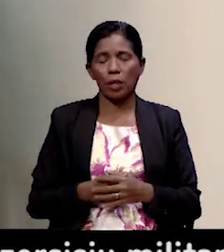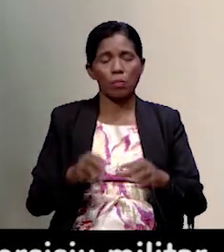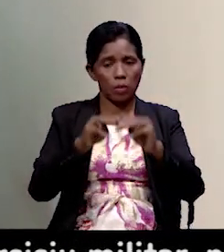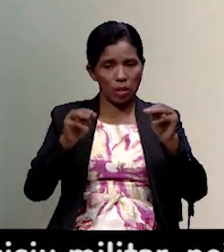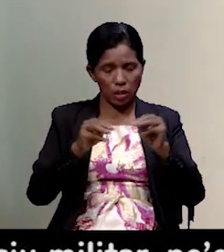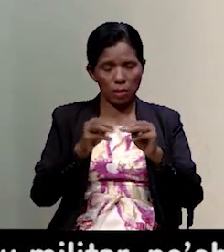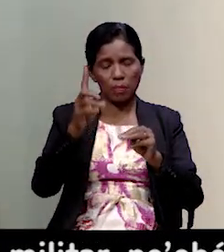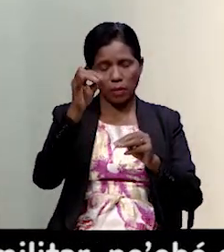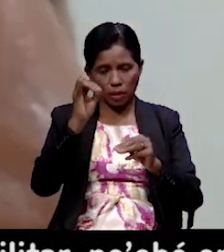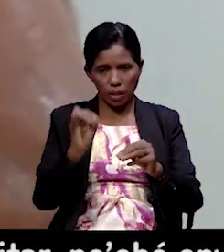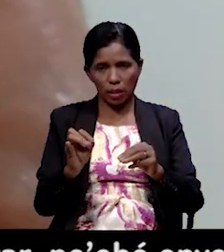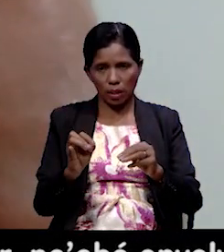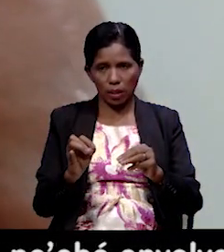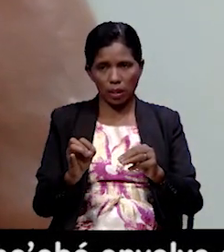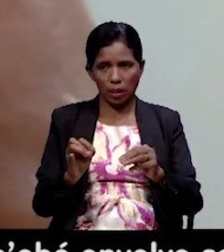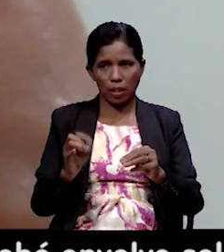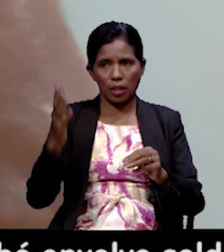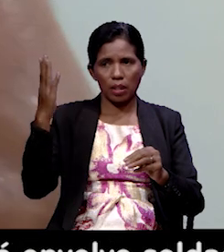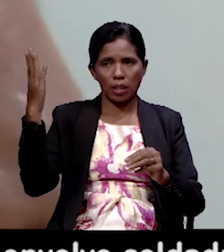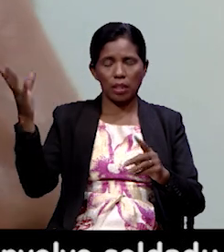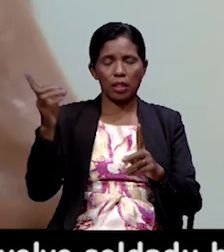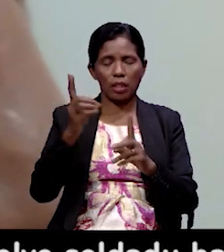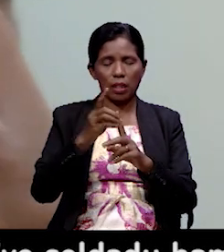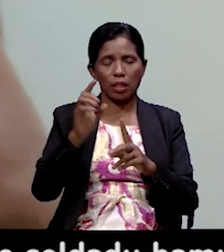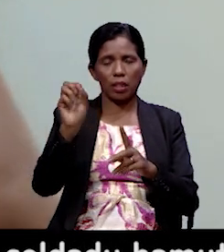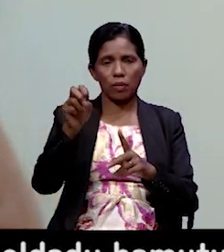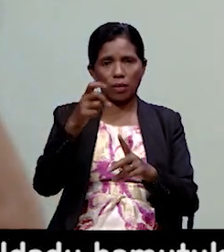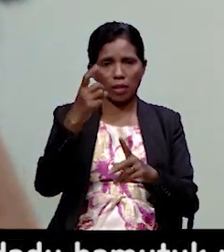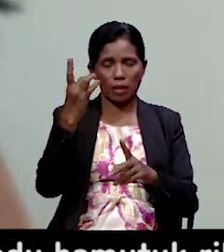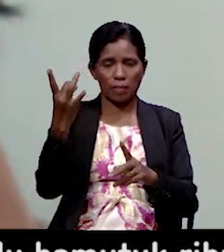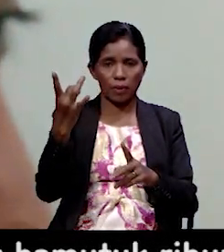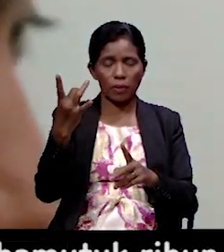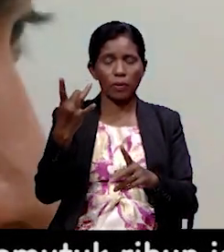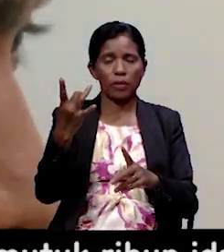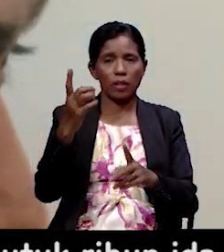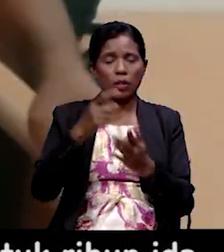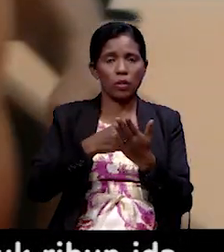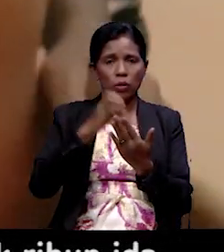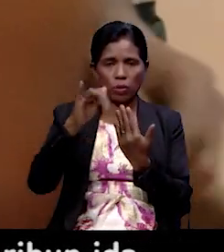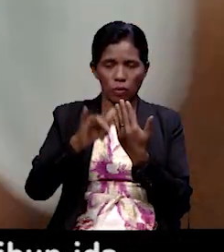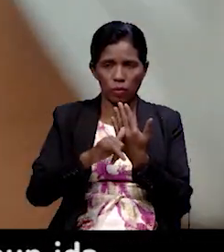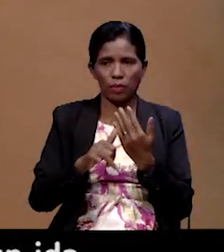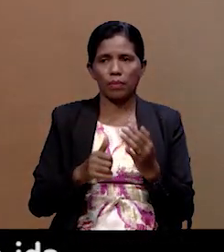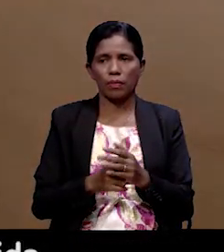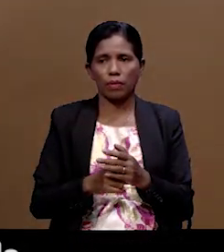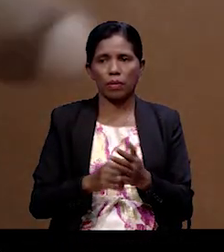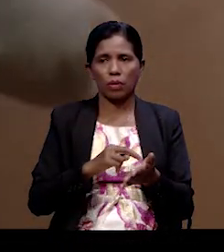O problema acontece e é dia 18 de julho de 2021. O número NUC